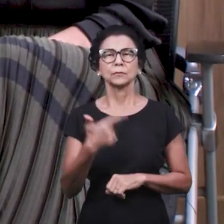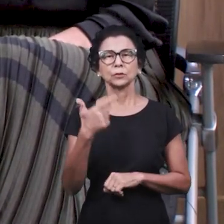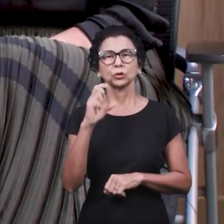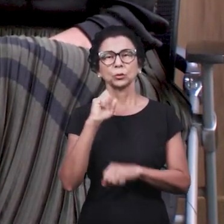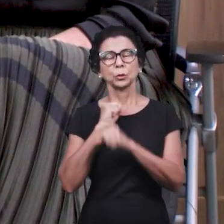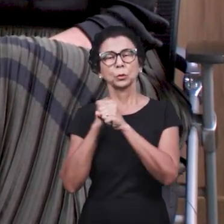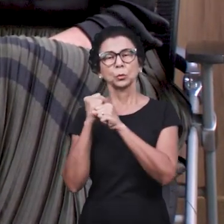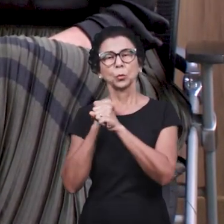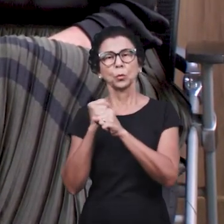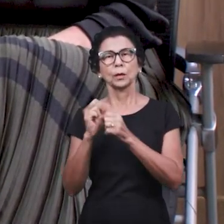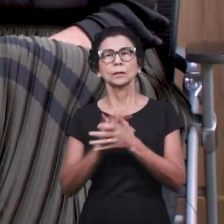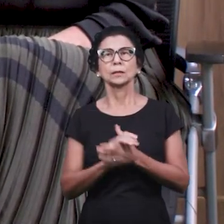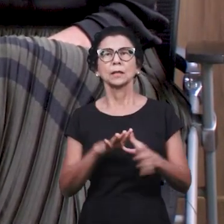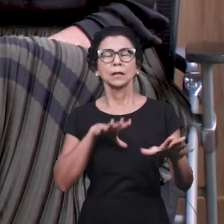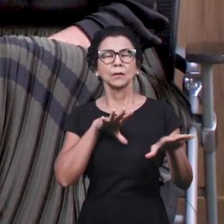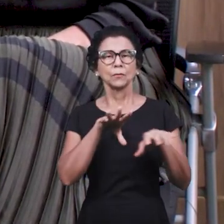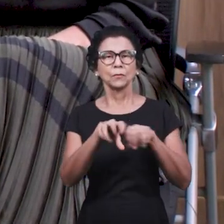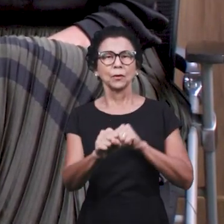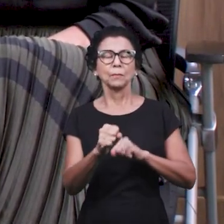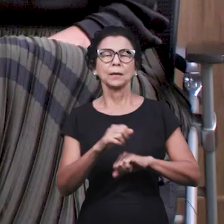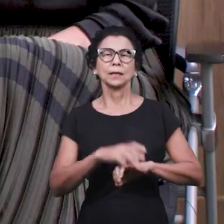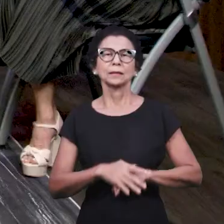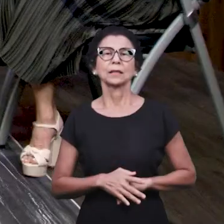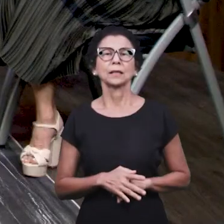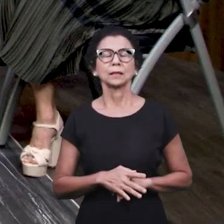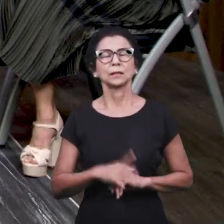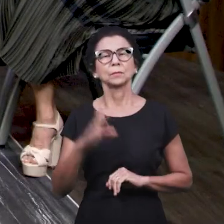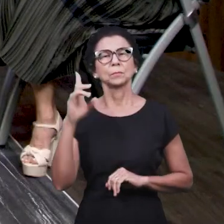em Direito e Administração de Empresas.